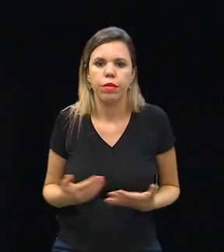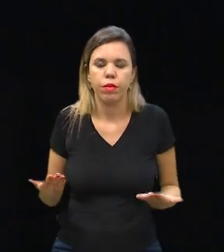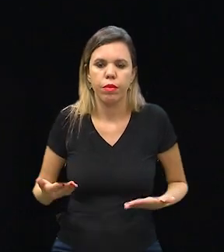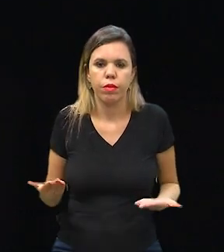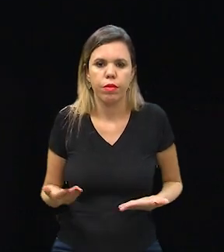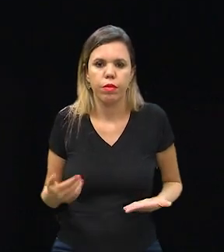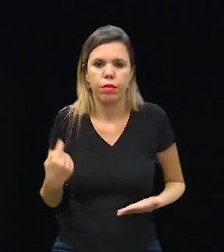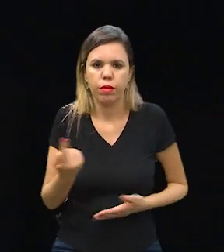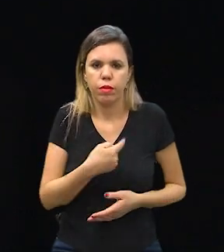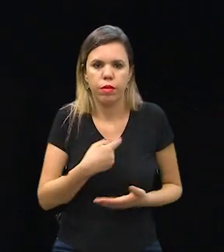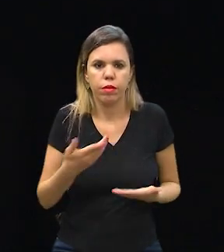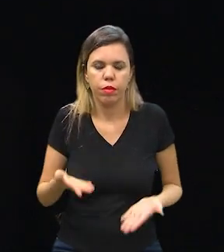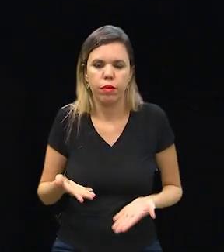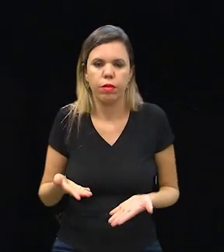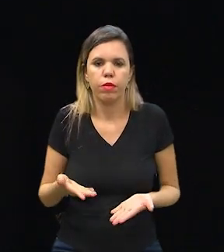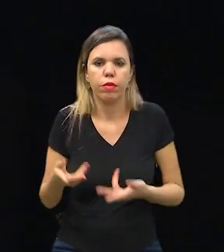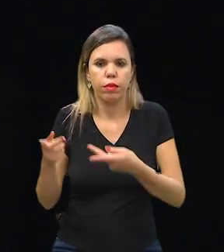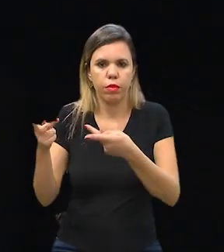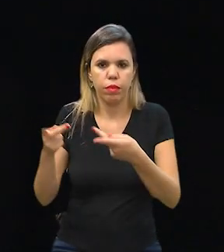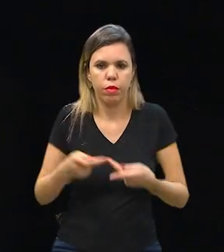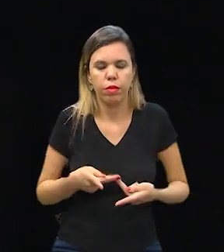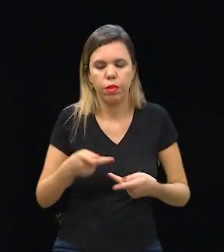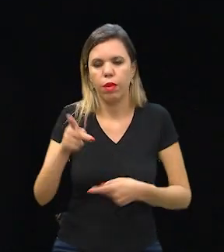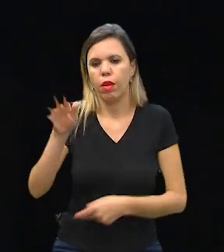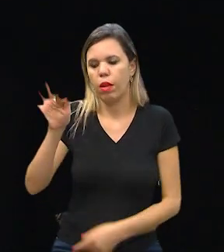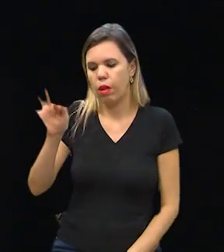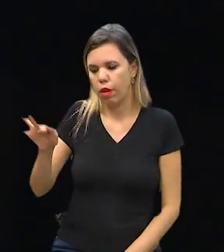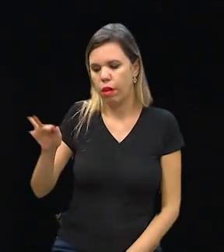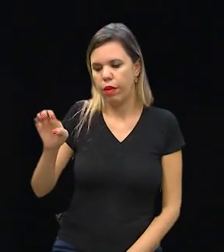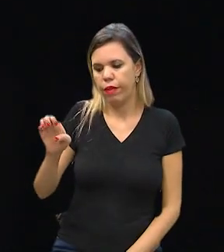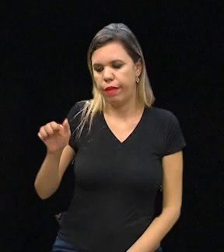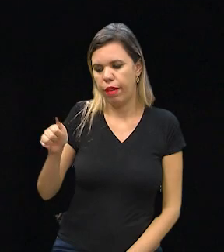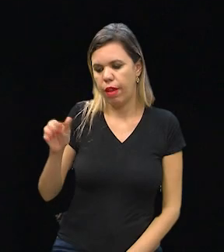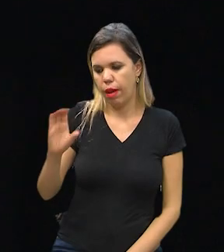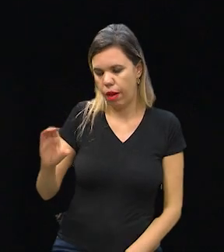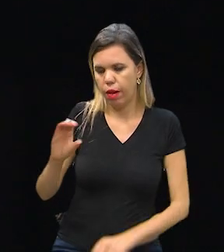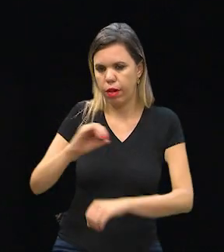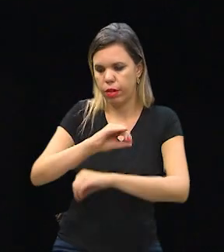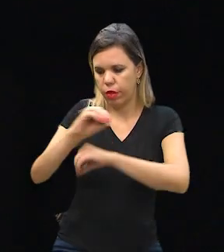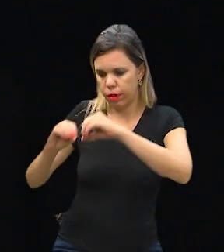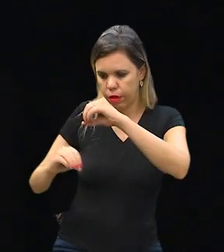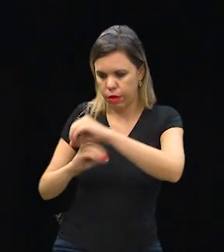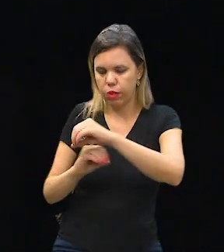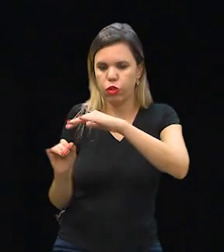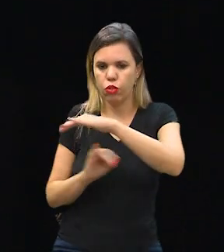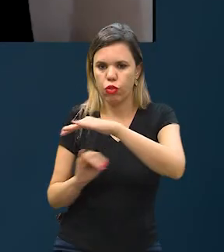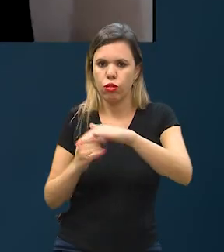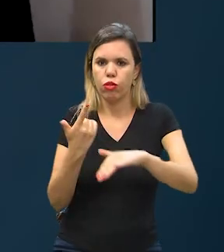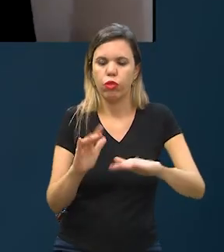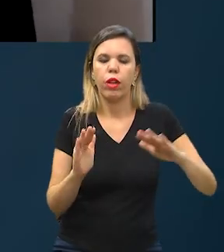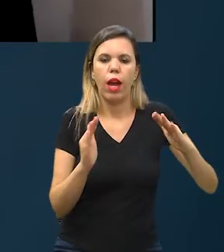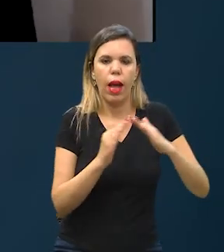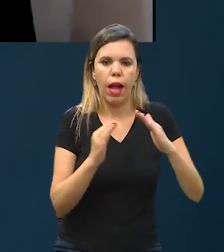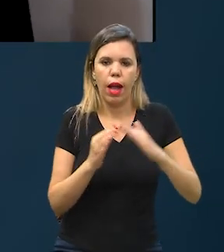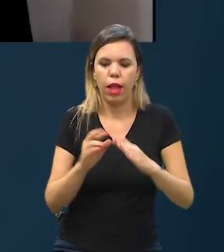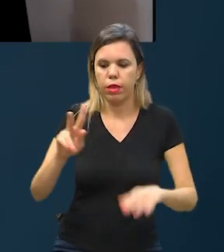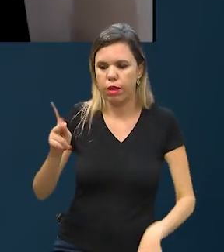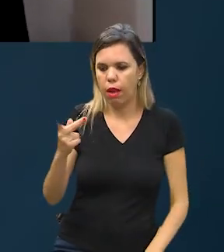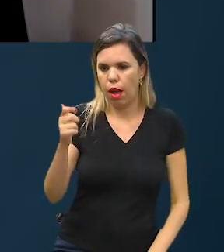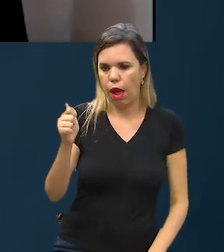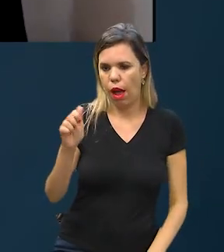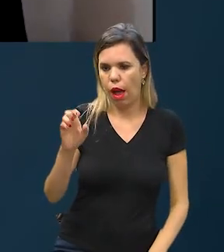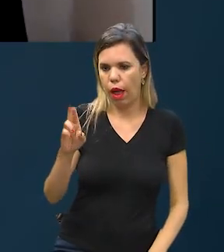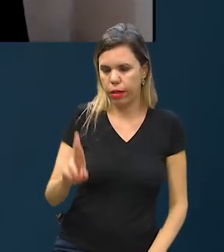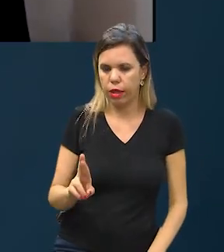Atualmente, a gente recebeu o convite da FEAC e da Casa Hacker, né, da instituição Casa Hacker, para participar de um processo